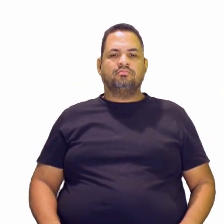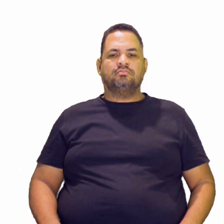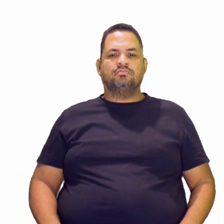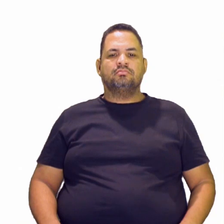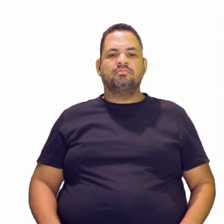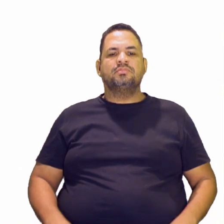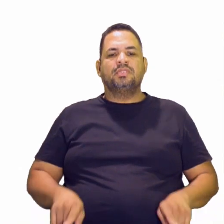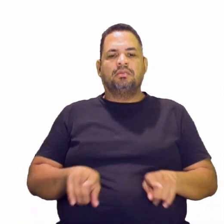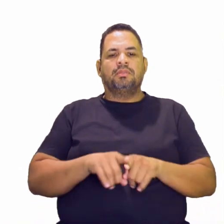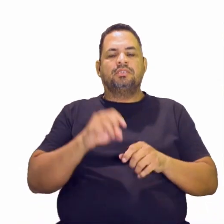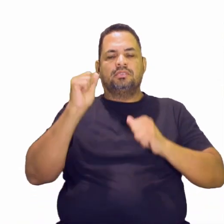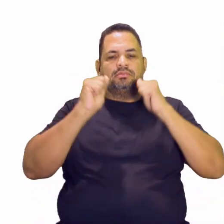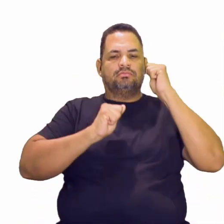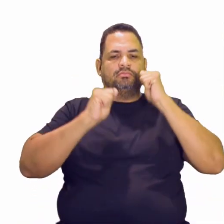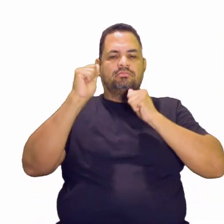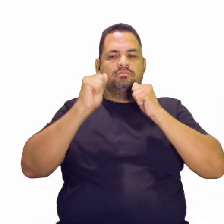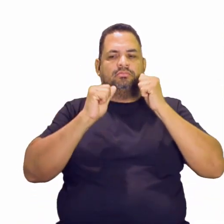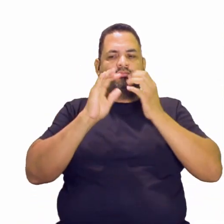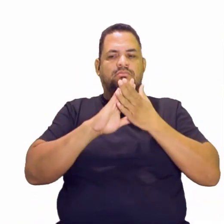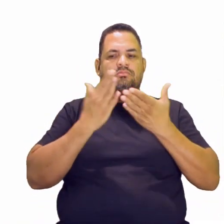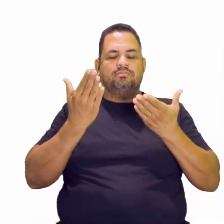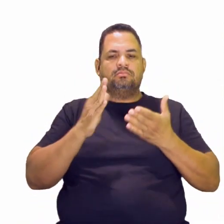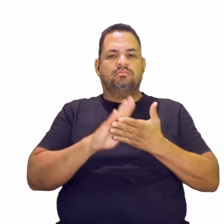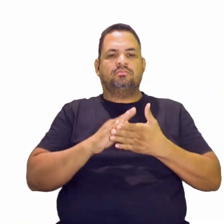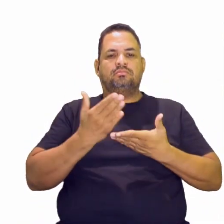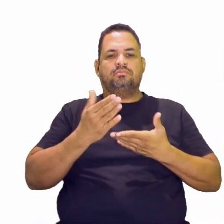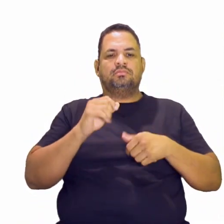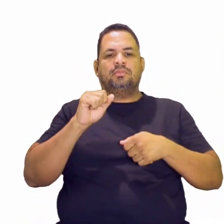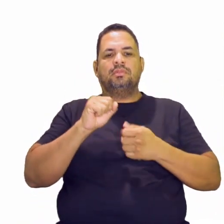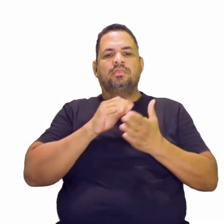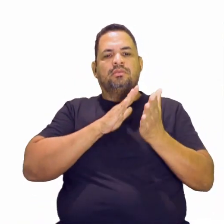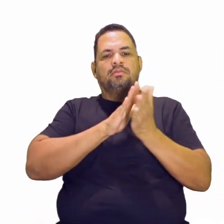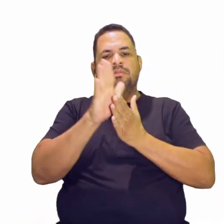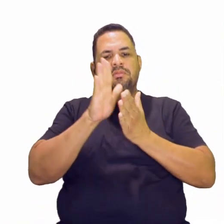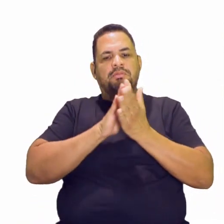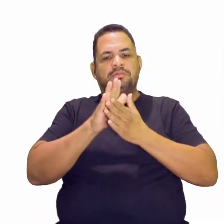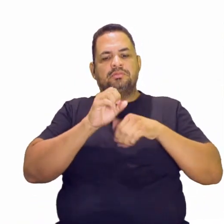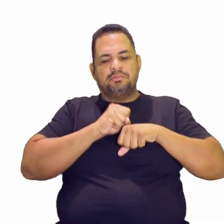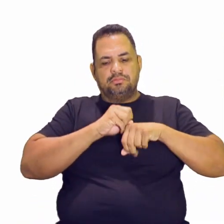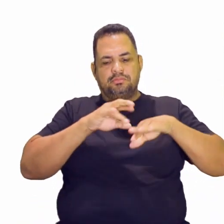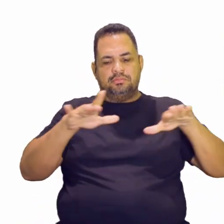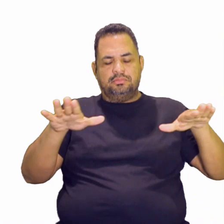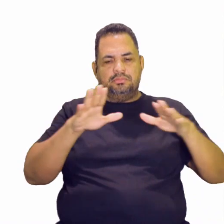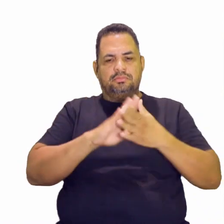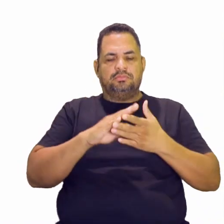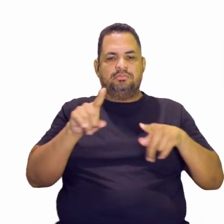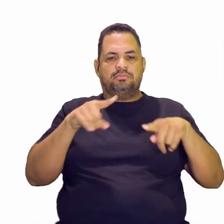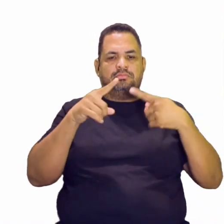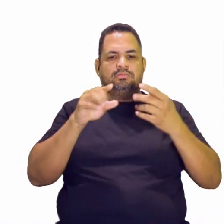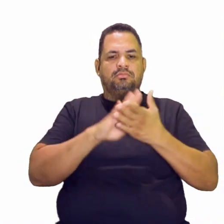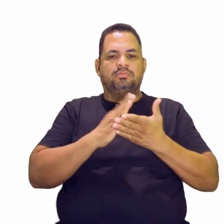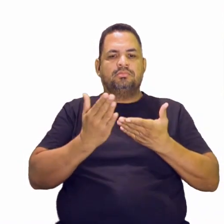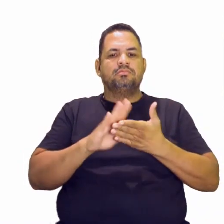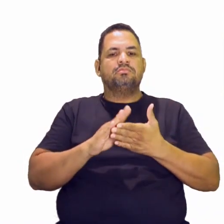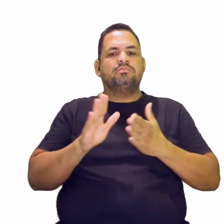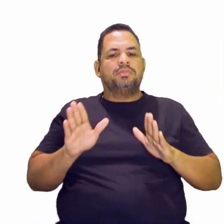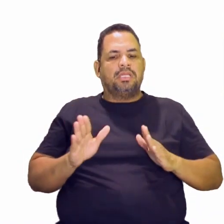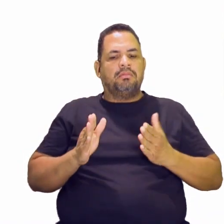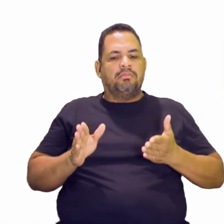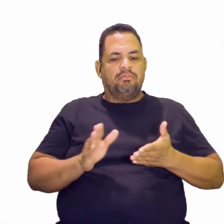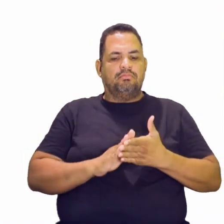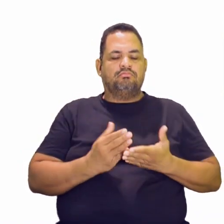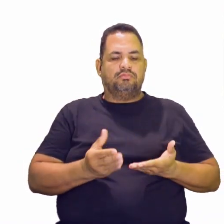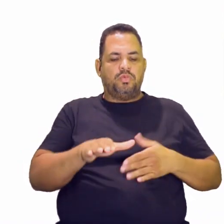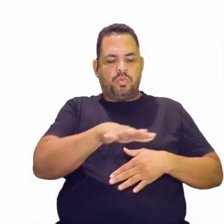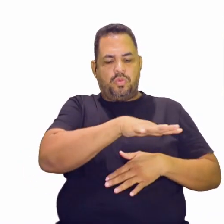produtores, também os que produzem as músicas, as letras de música, são pessoas que saíram da periferia, que conhecem a